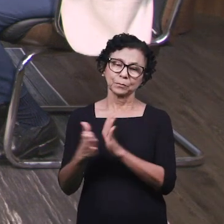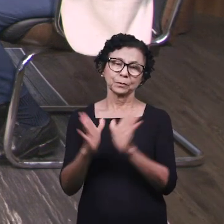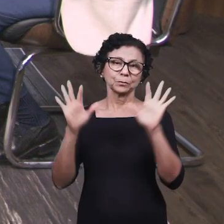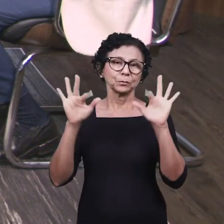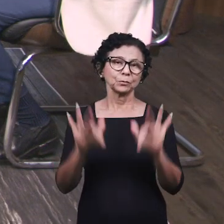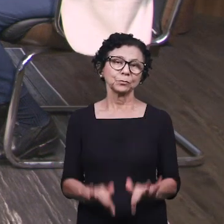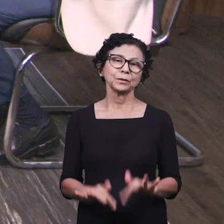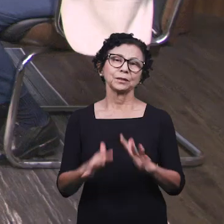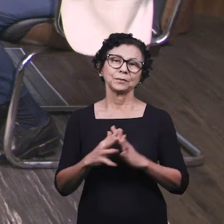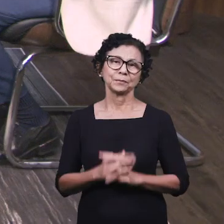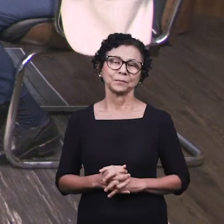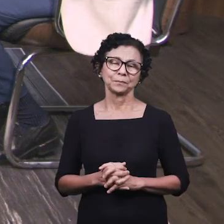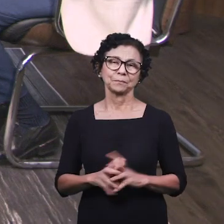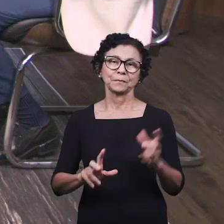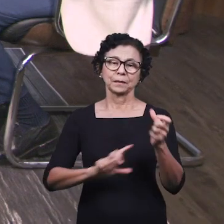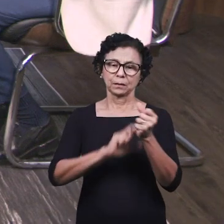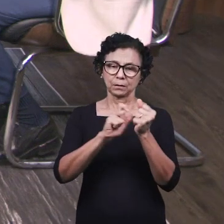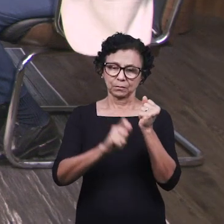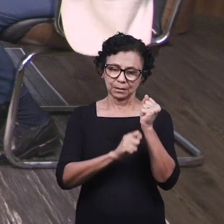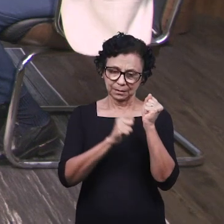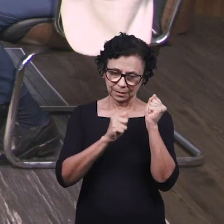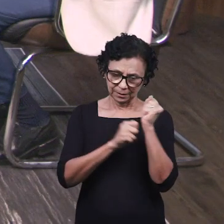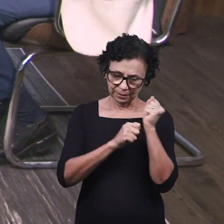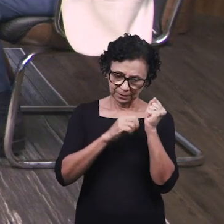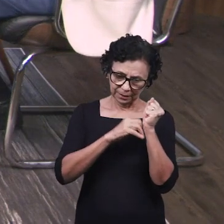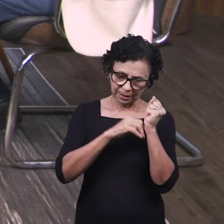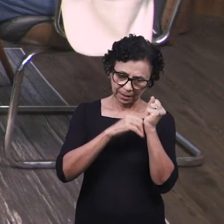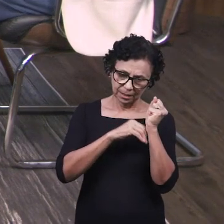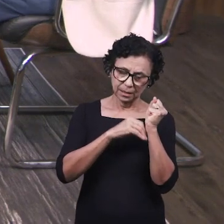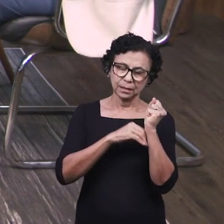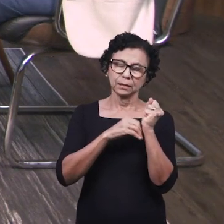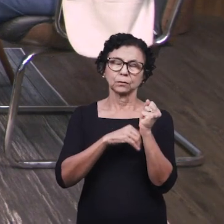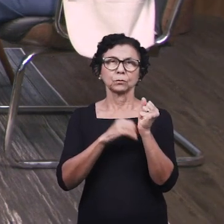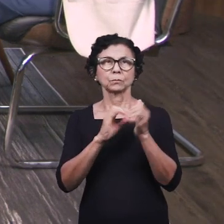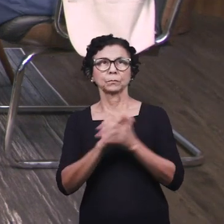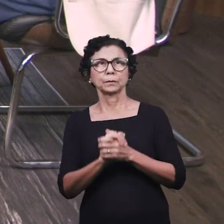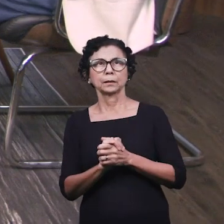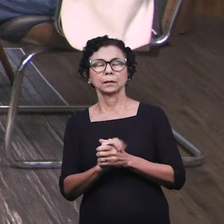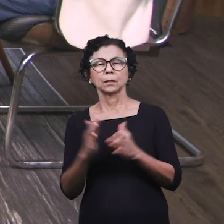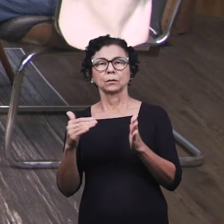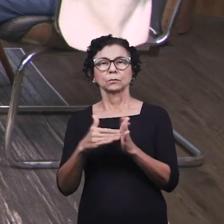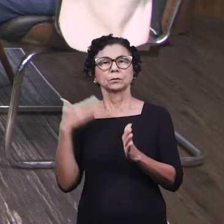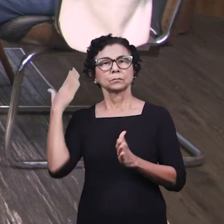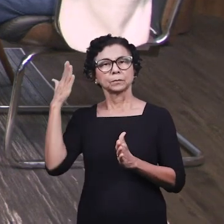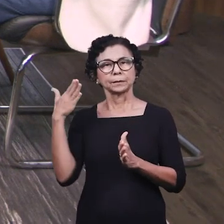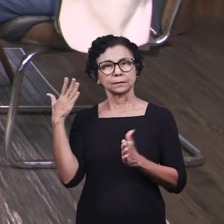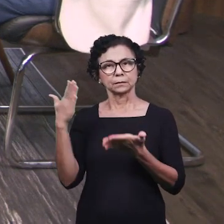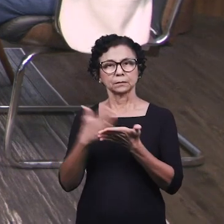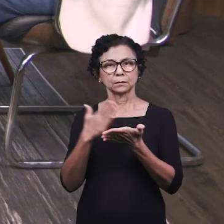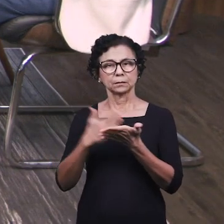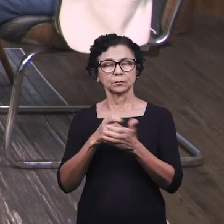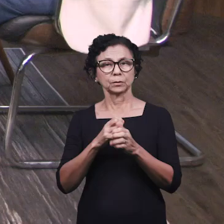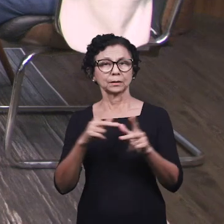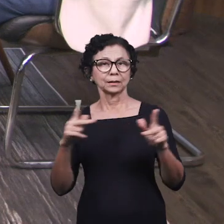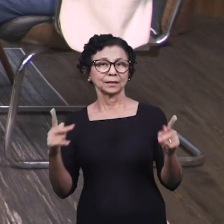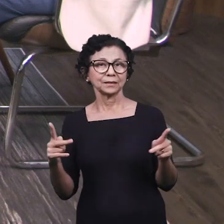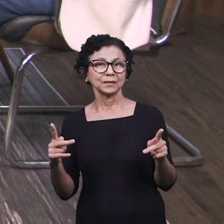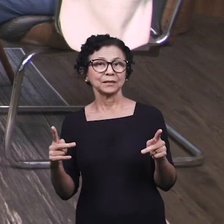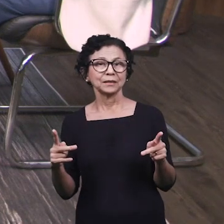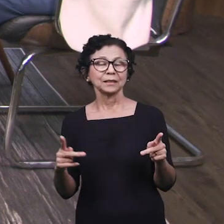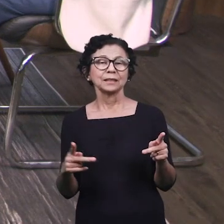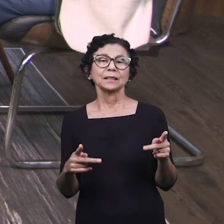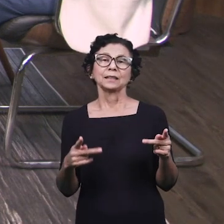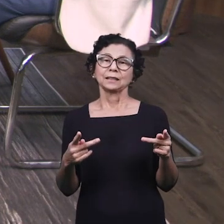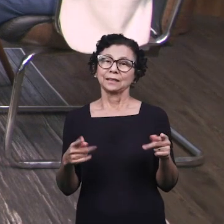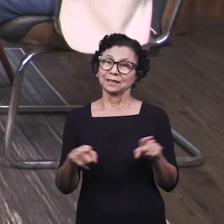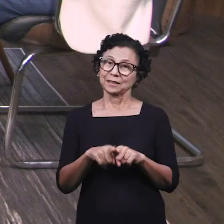fim. Agora, o grande segredo para ligar a última mensagem ao livro de Apocalipse, que por acaso é